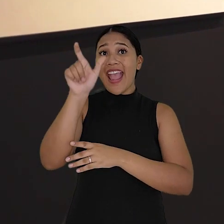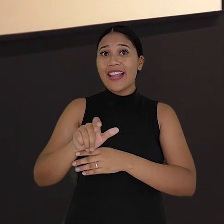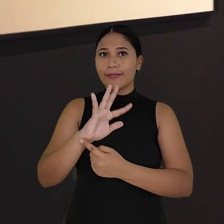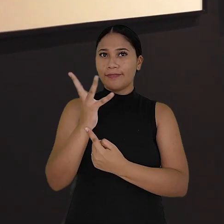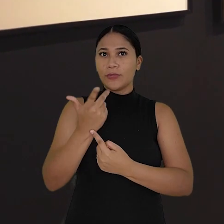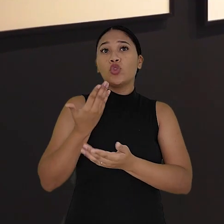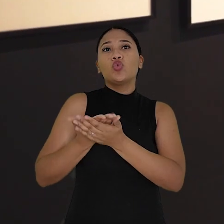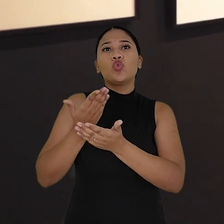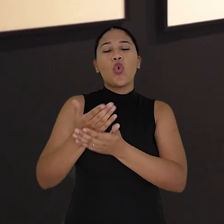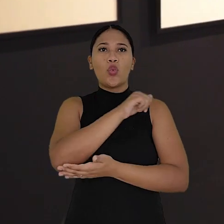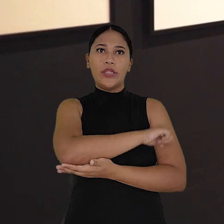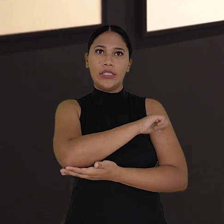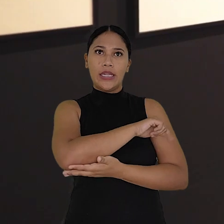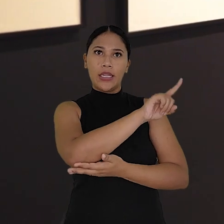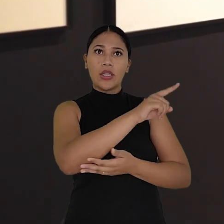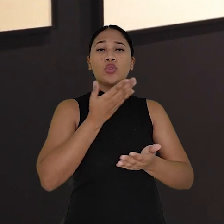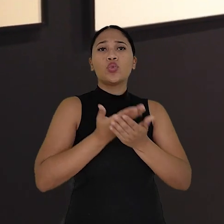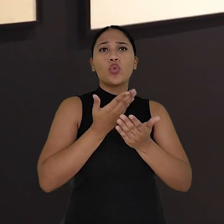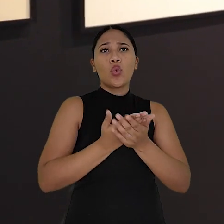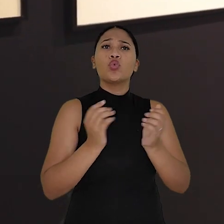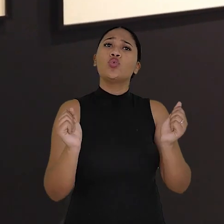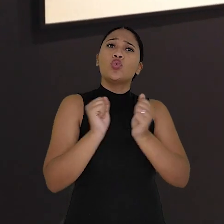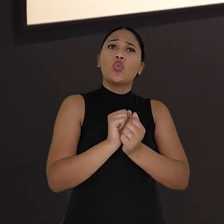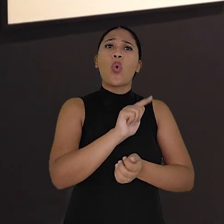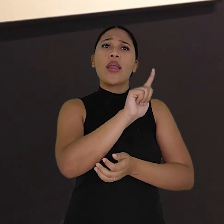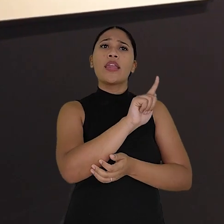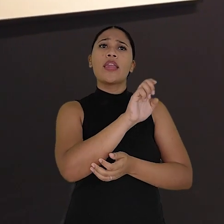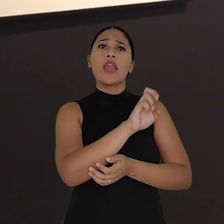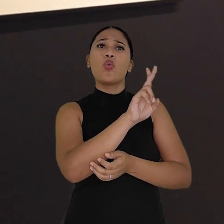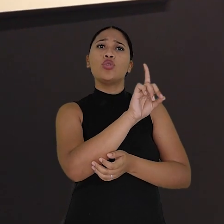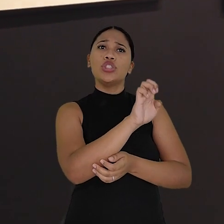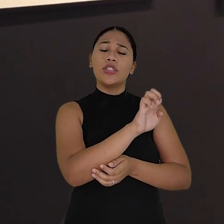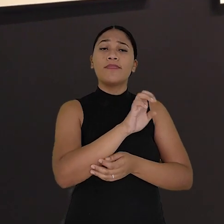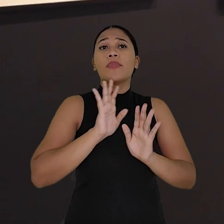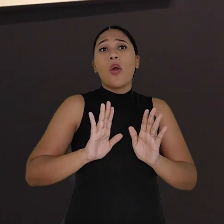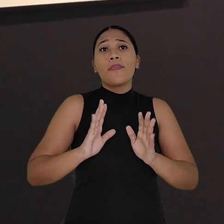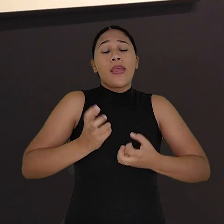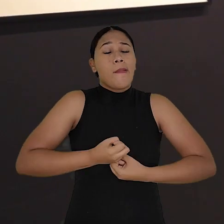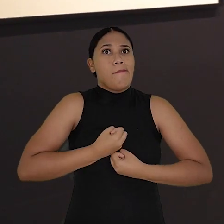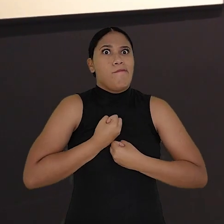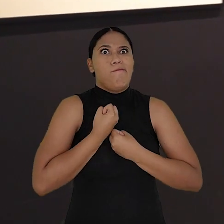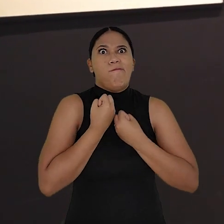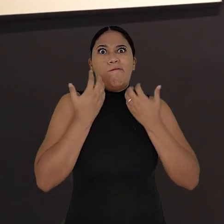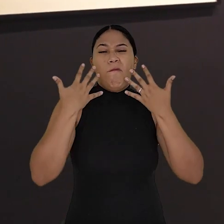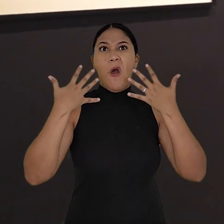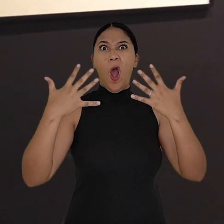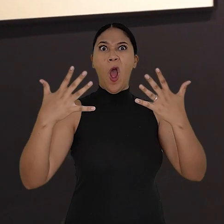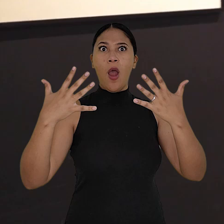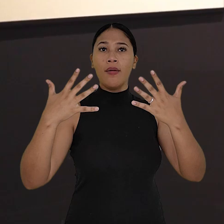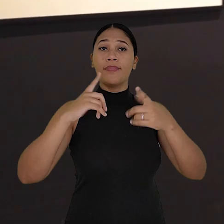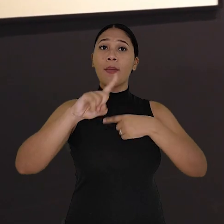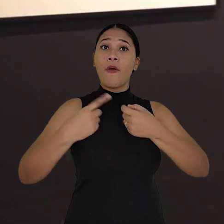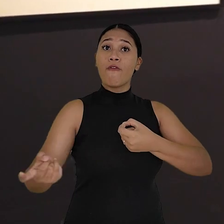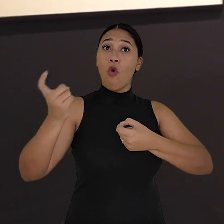ele estudou no Rio de Janeiro, ele estudou com Guild. Então as primeiras obras dele são meio expressionistas. E